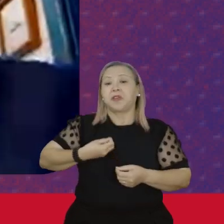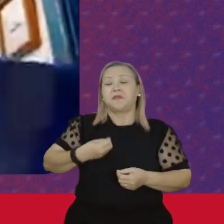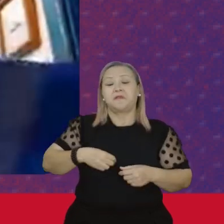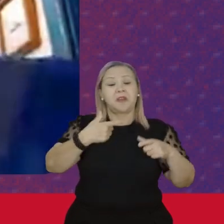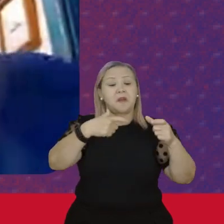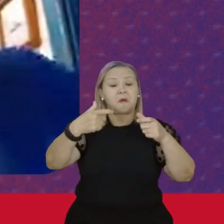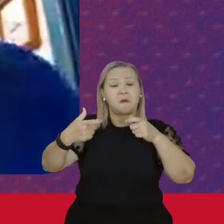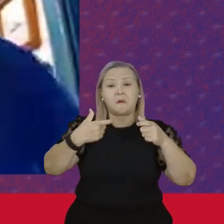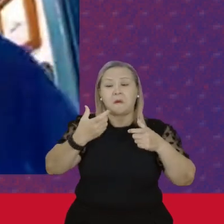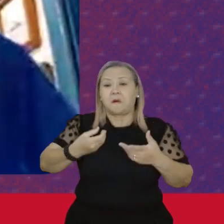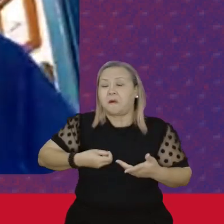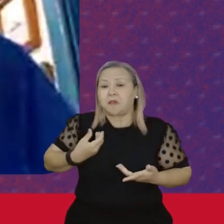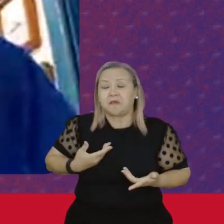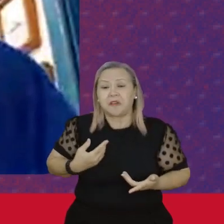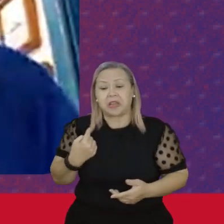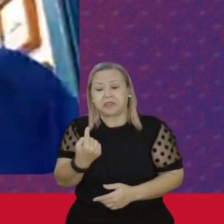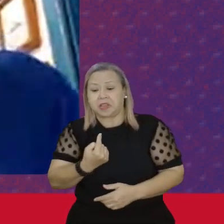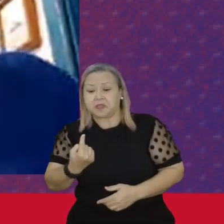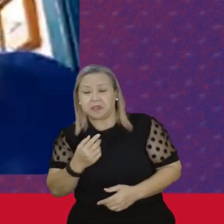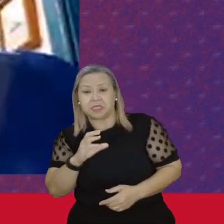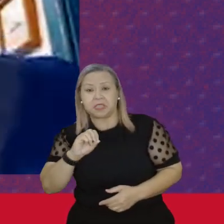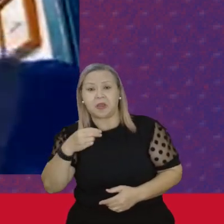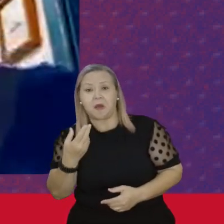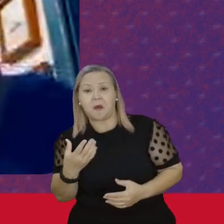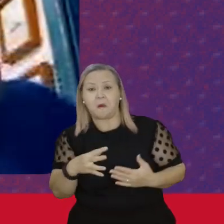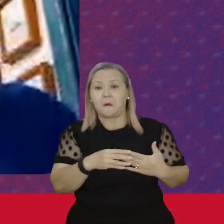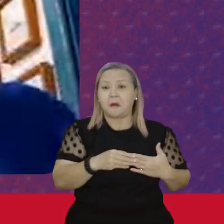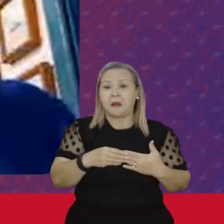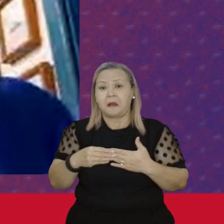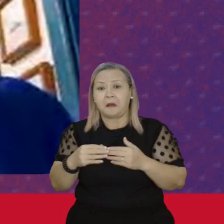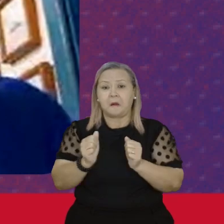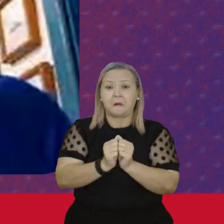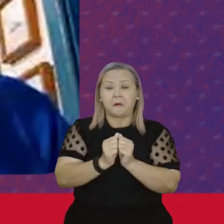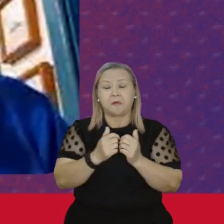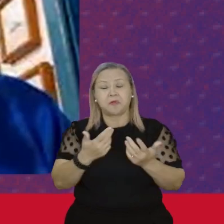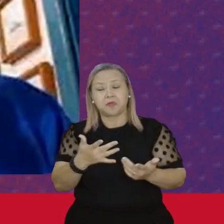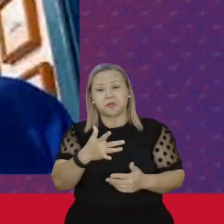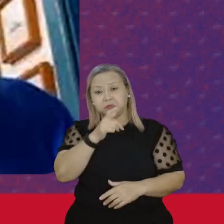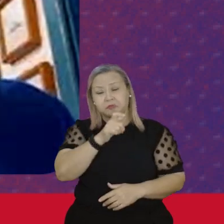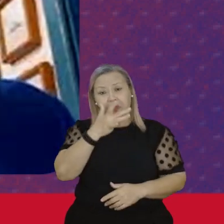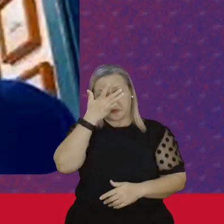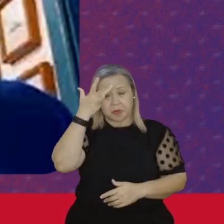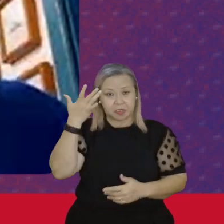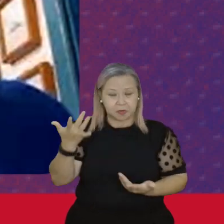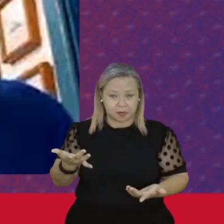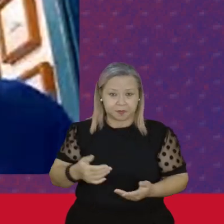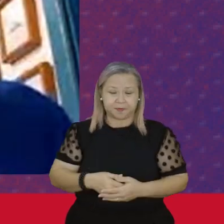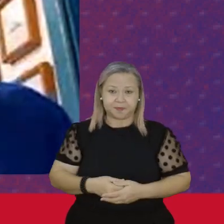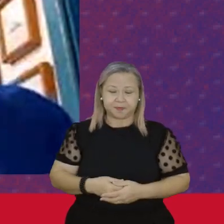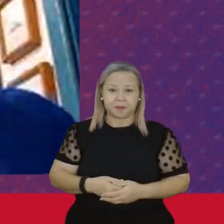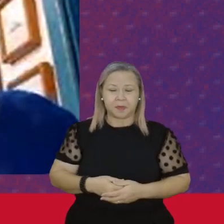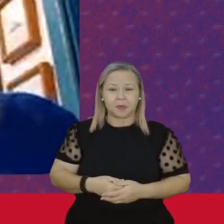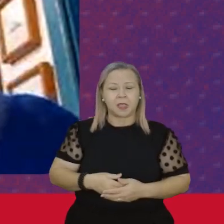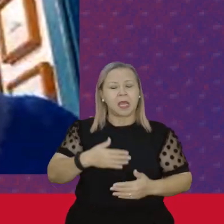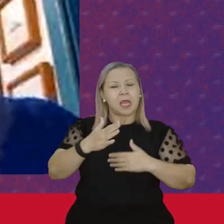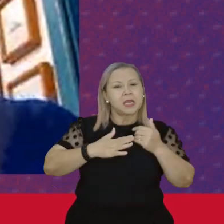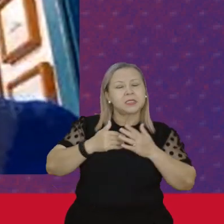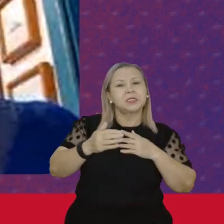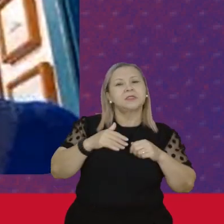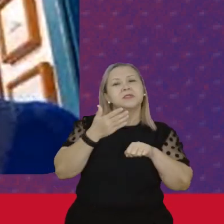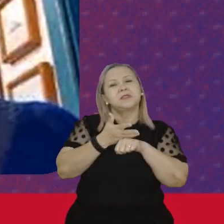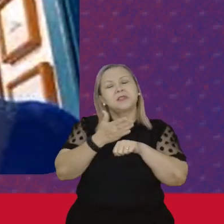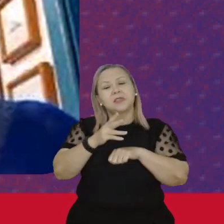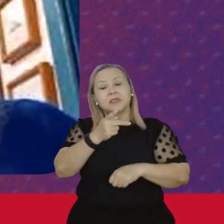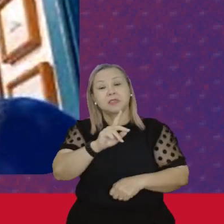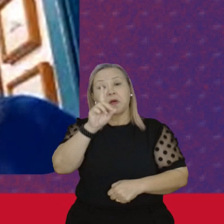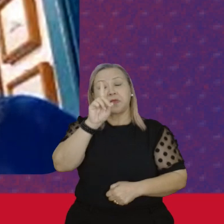viver sozinha, se quer viver acompanhada, ou se, enfim, esse seu direito de ir e vir, esse seu